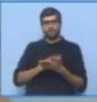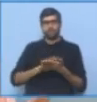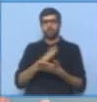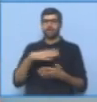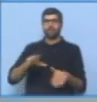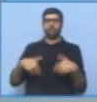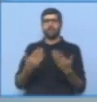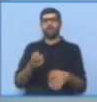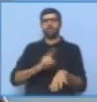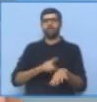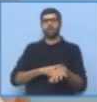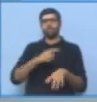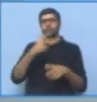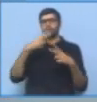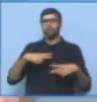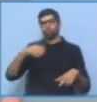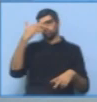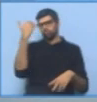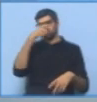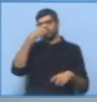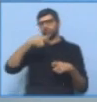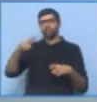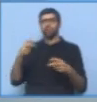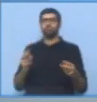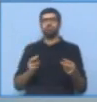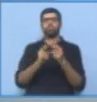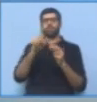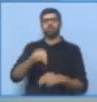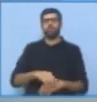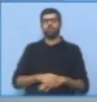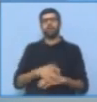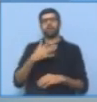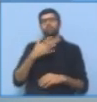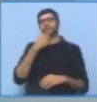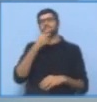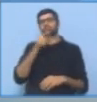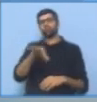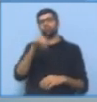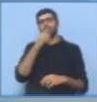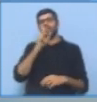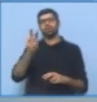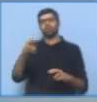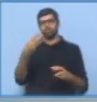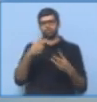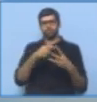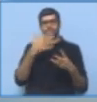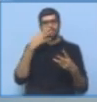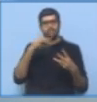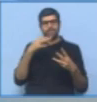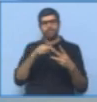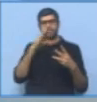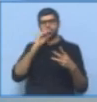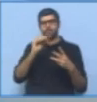oferecer tempo às pessoas e descanso e encontro. E escolhemos 3 palavras: simplicidade,